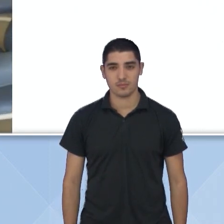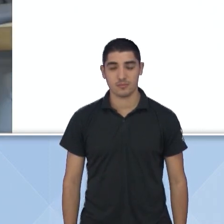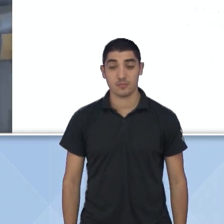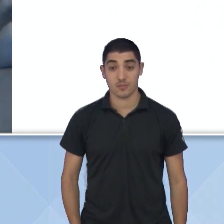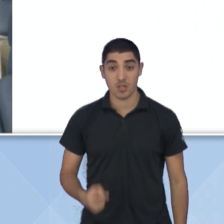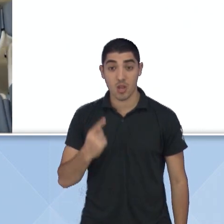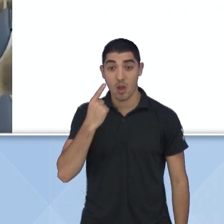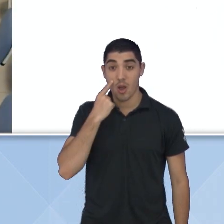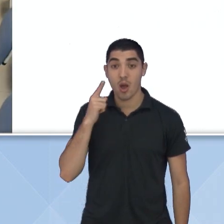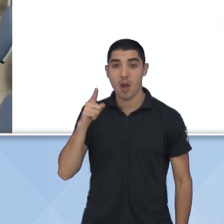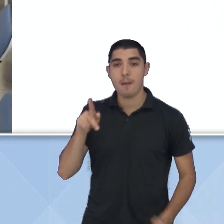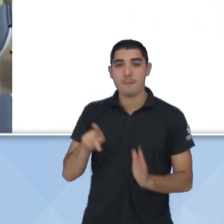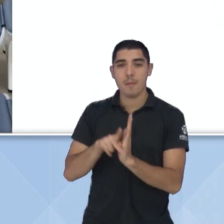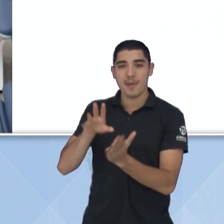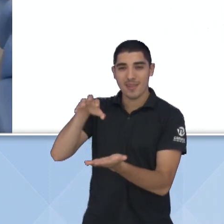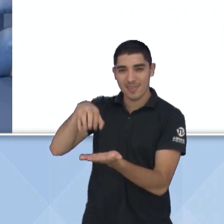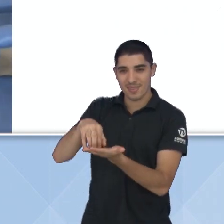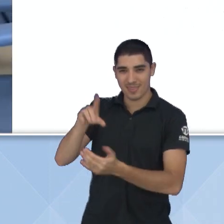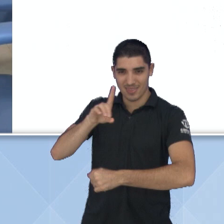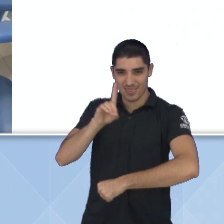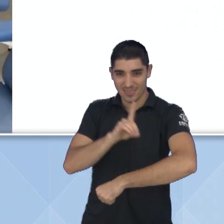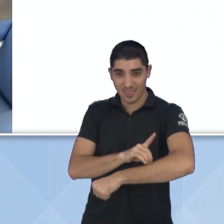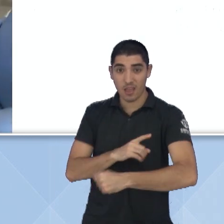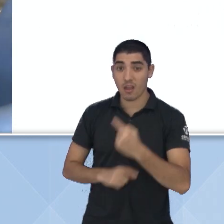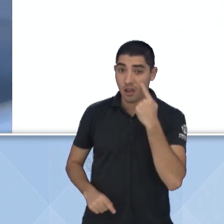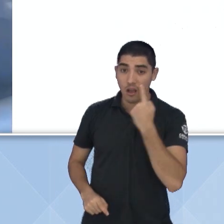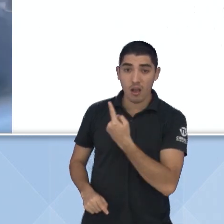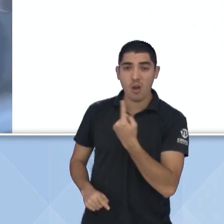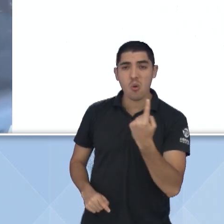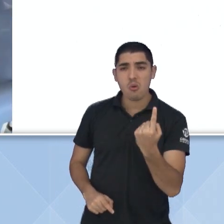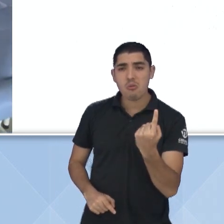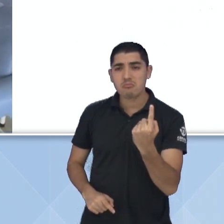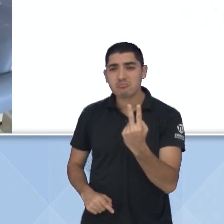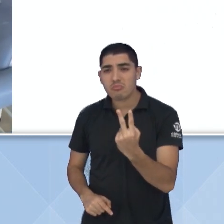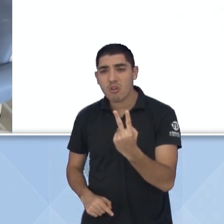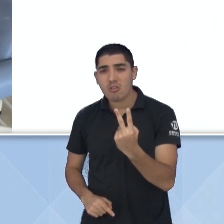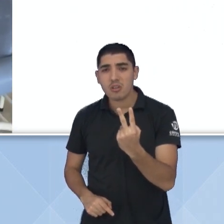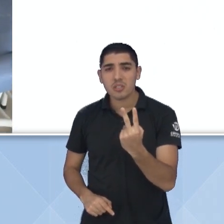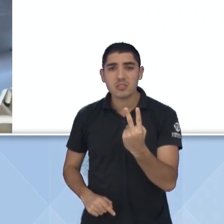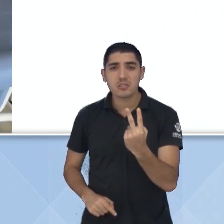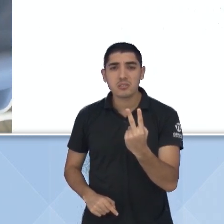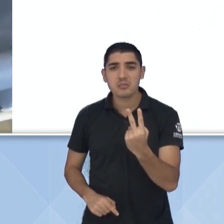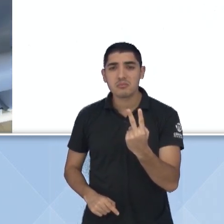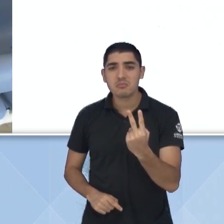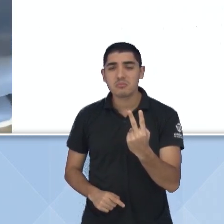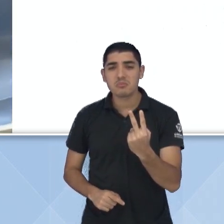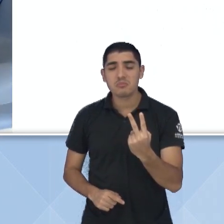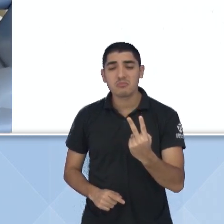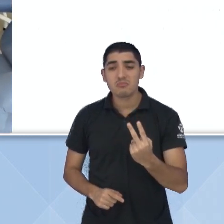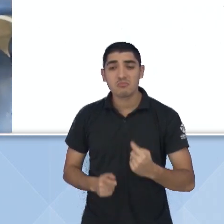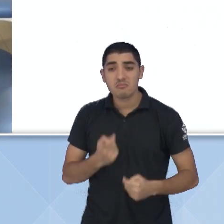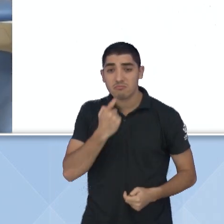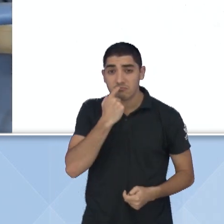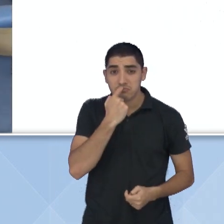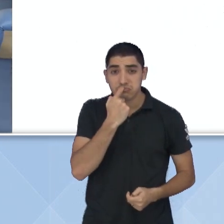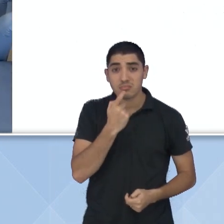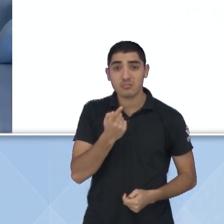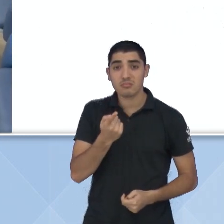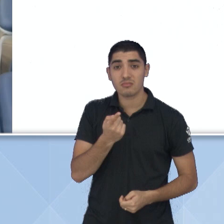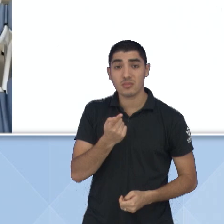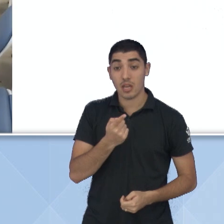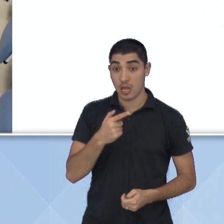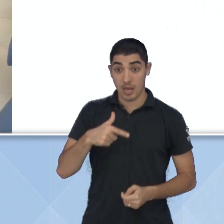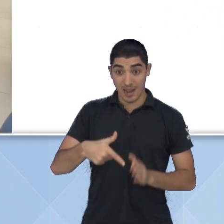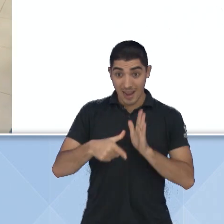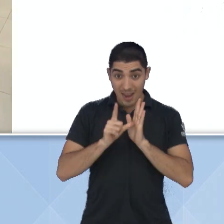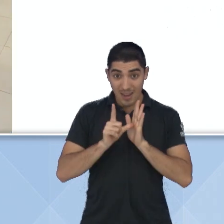Olha o dengário aí, ó. Tem um, dois... Essa hora que nós tivemos essa foto aqui, tinha quatro